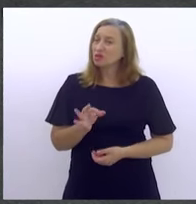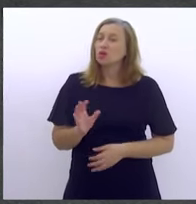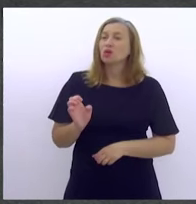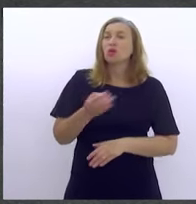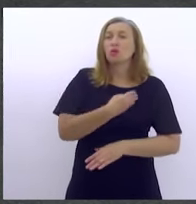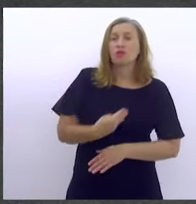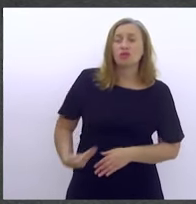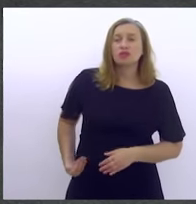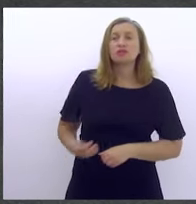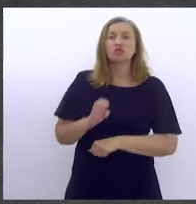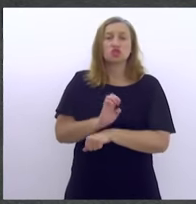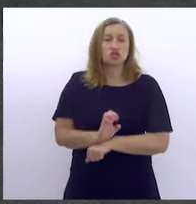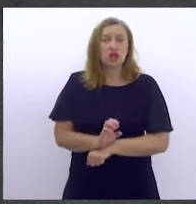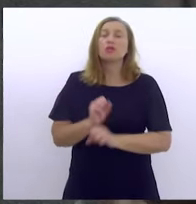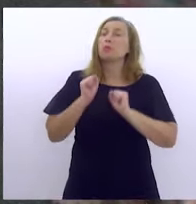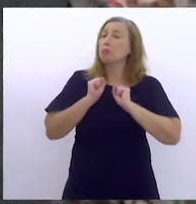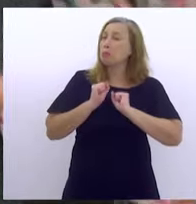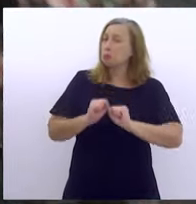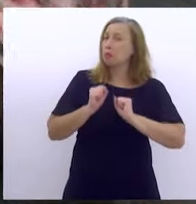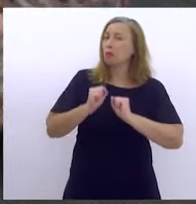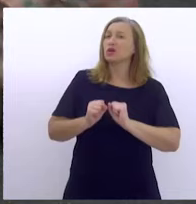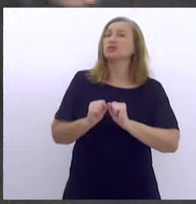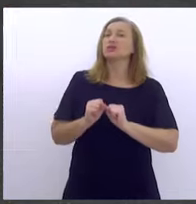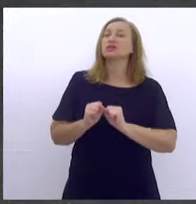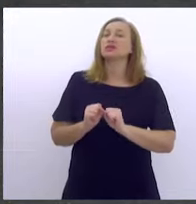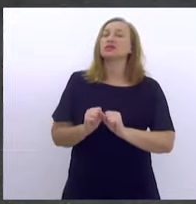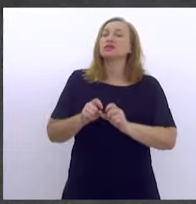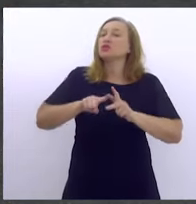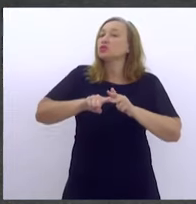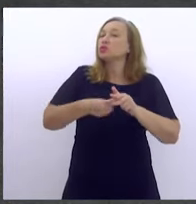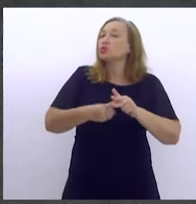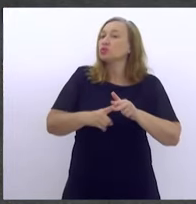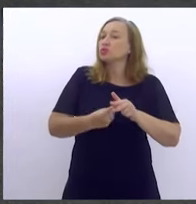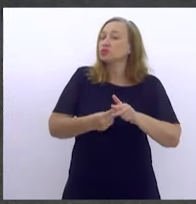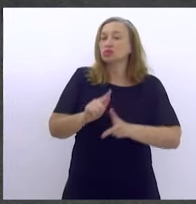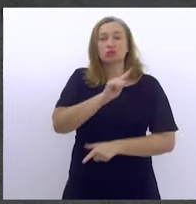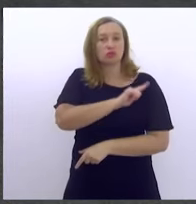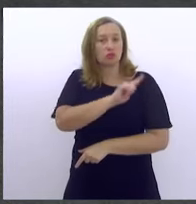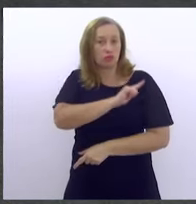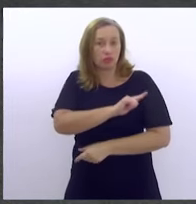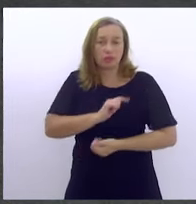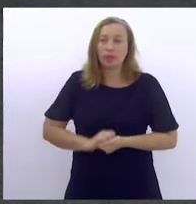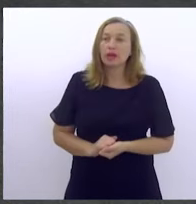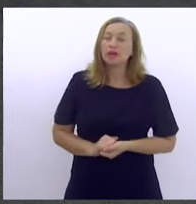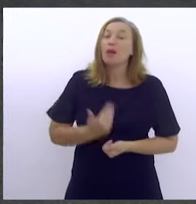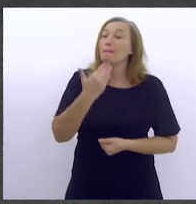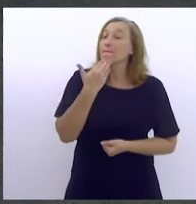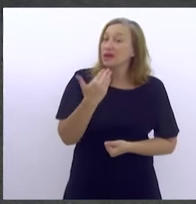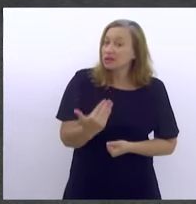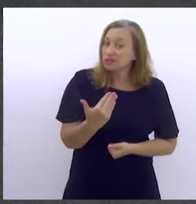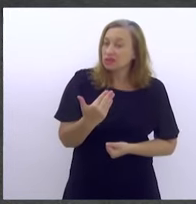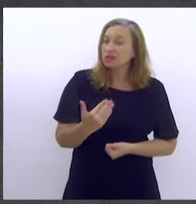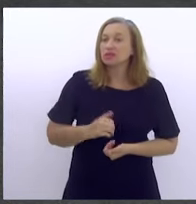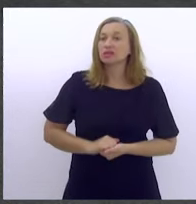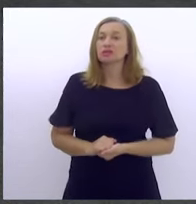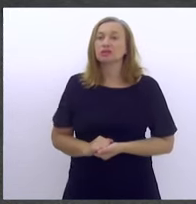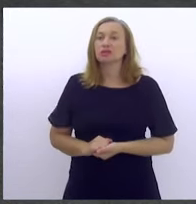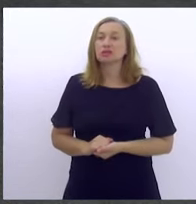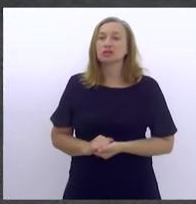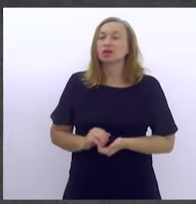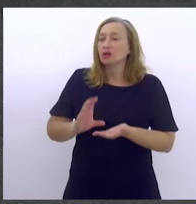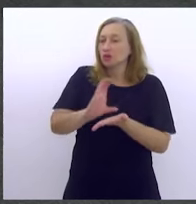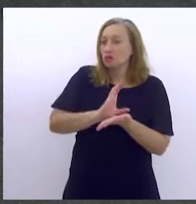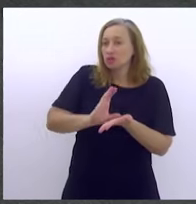do Estado possa fazer esse termo de ajuste de gestão, e pedimos à conselheira que